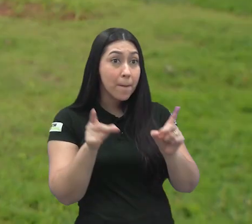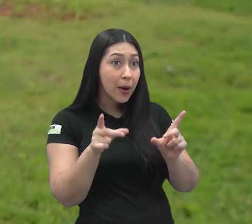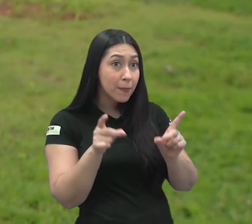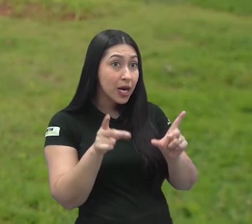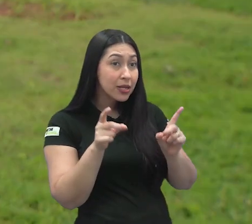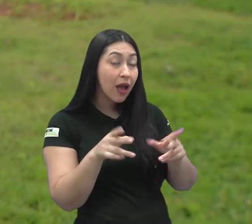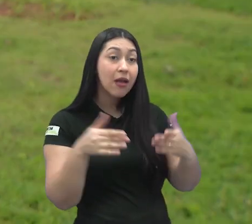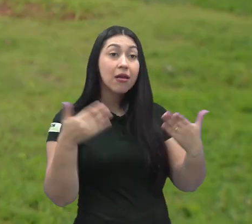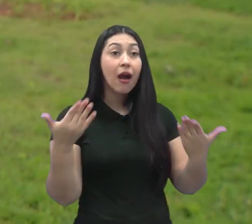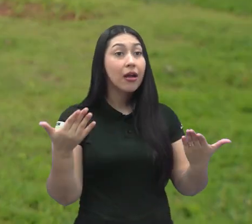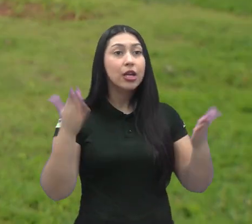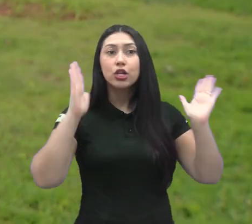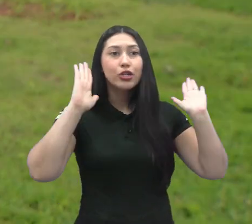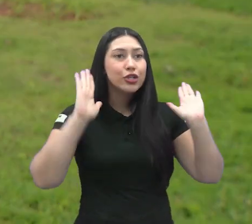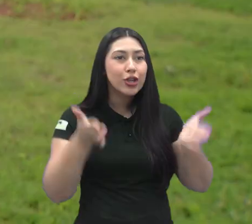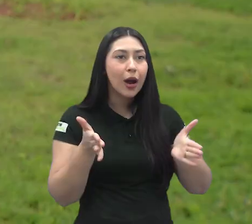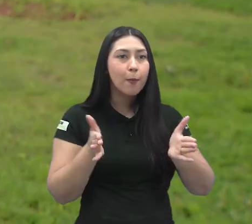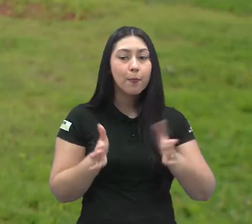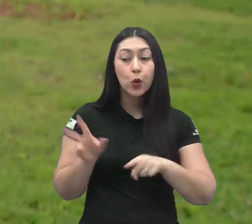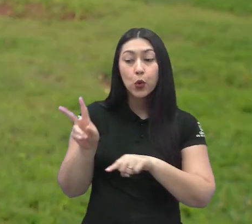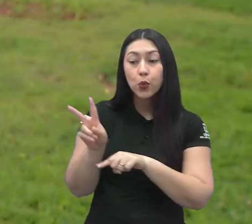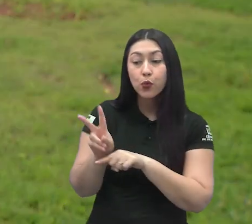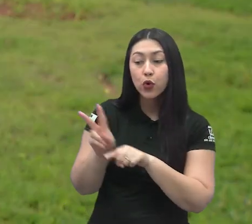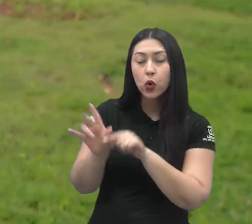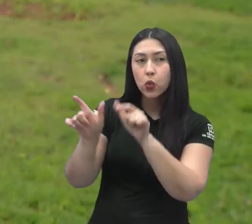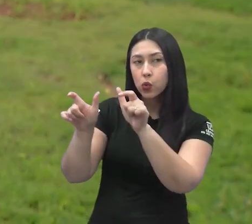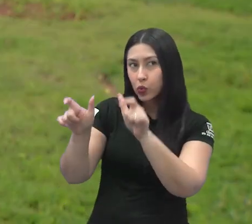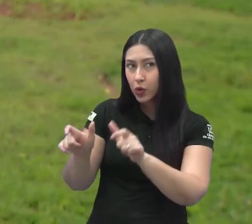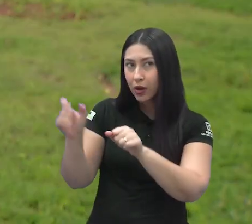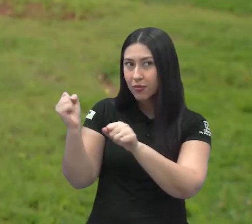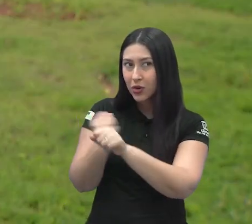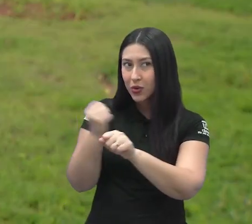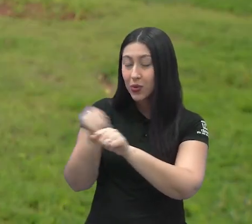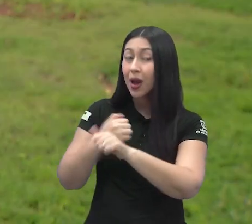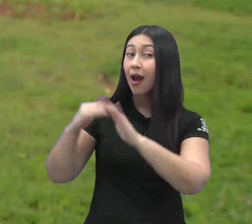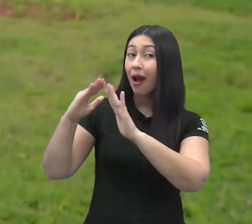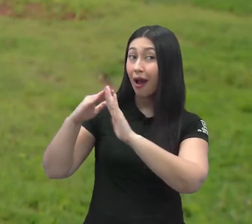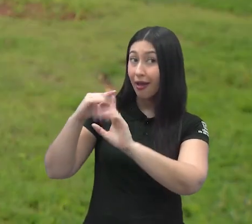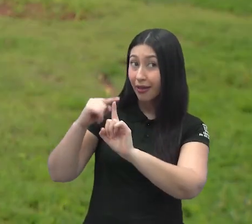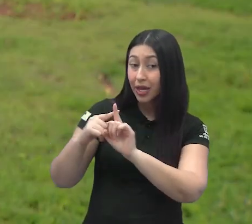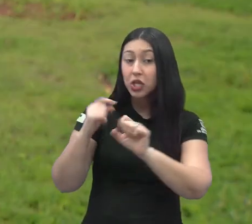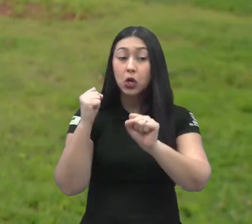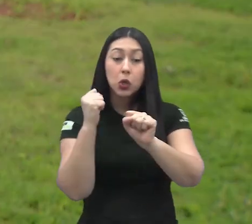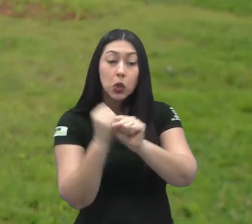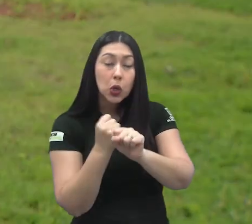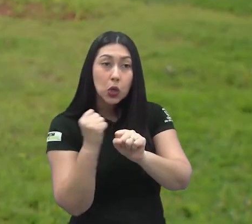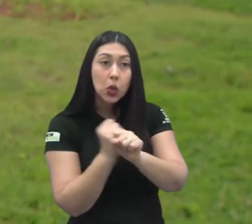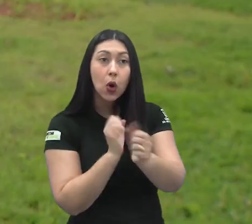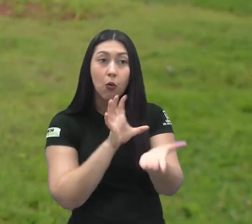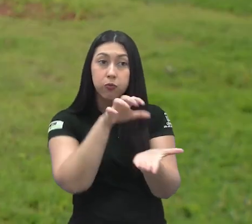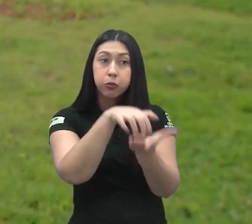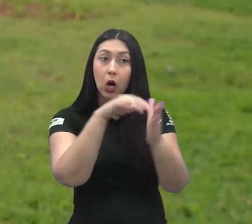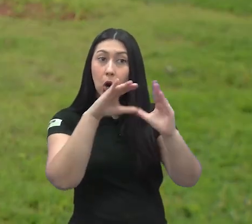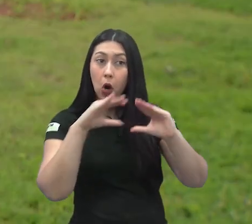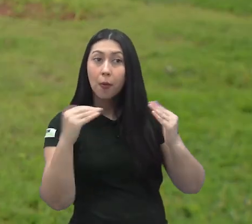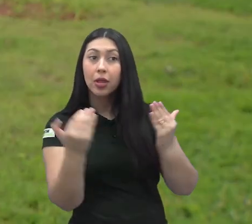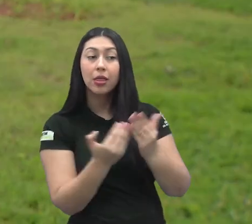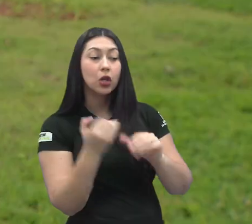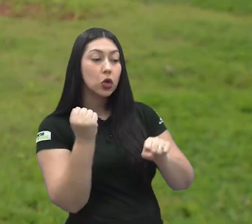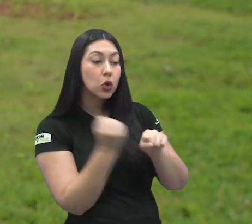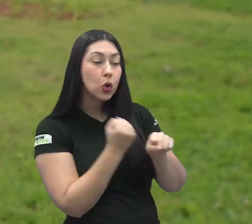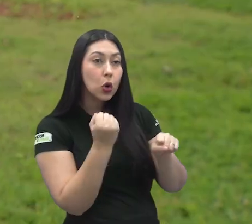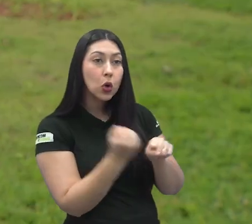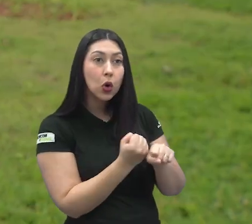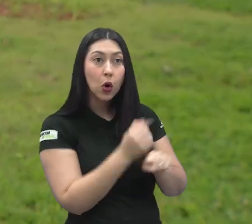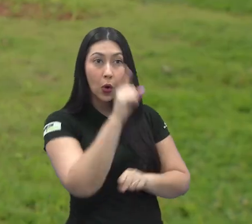quando ele abriu o loteamento, ele já deixou a reserva para construção da igreja, do centro